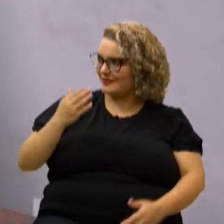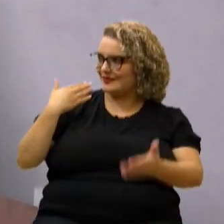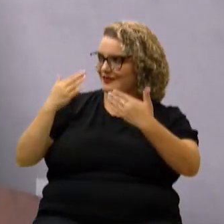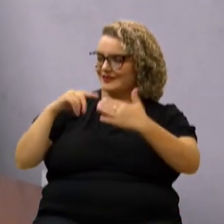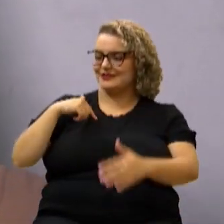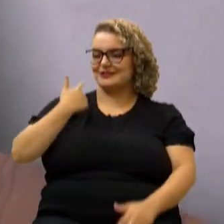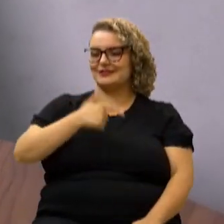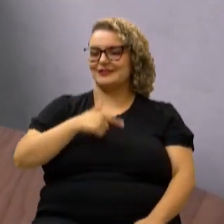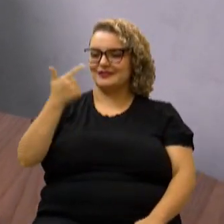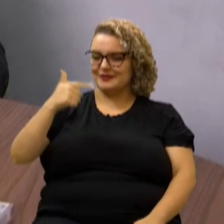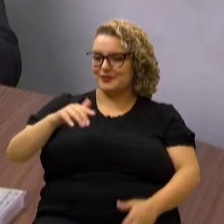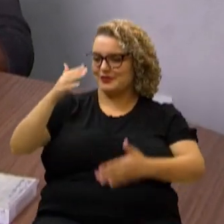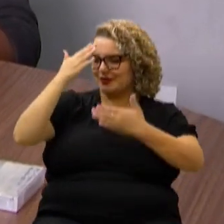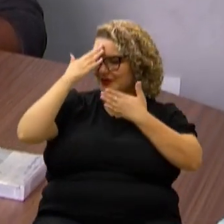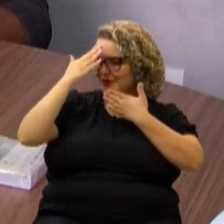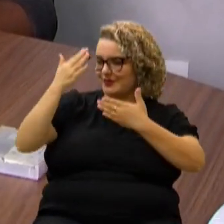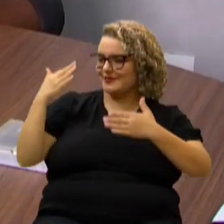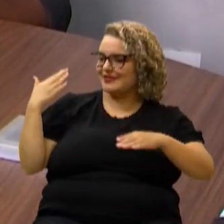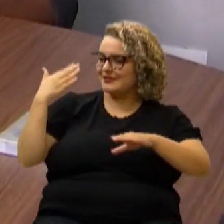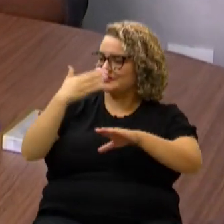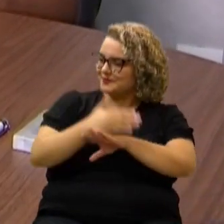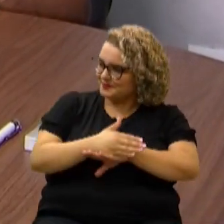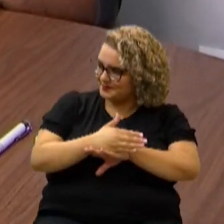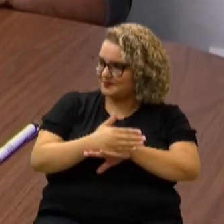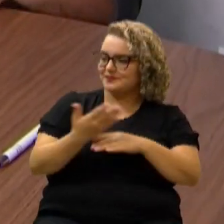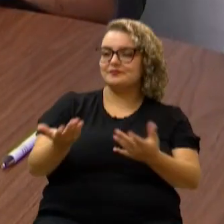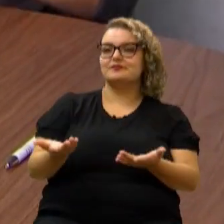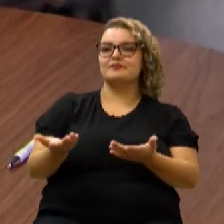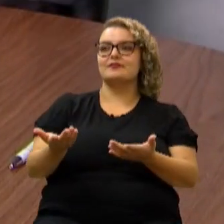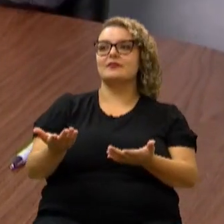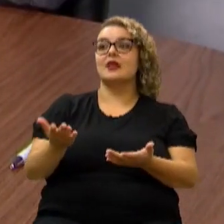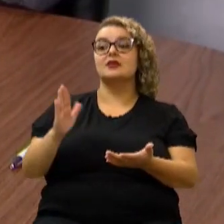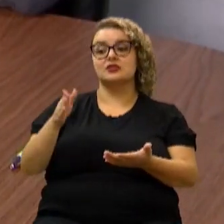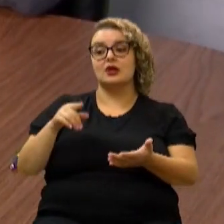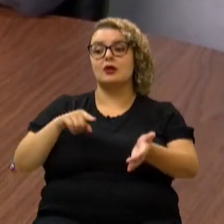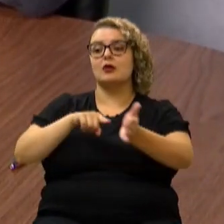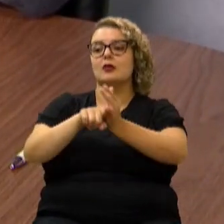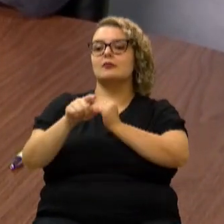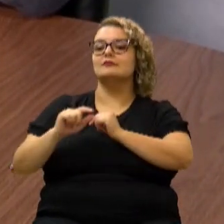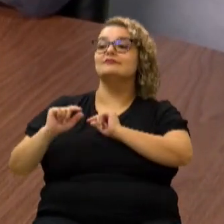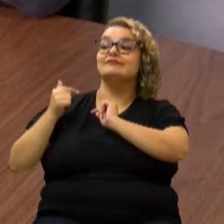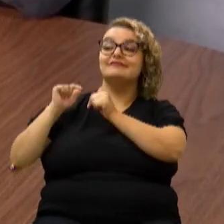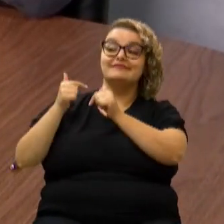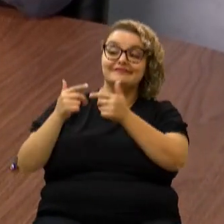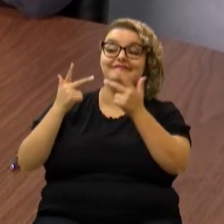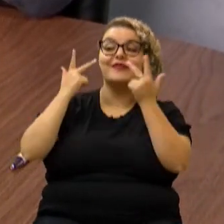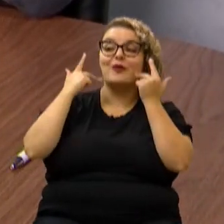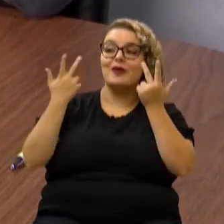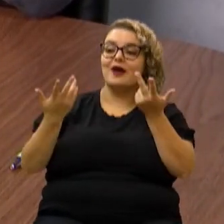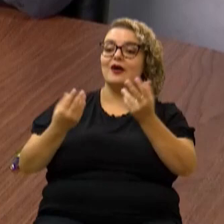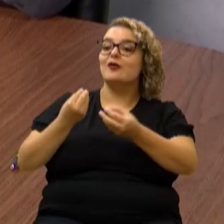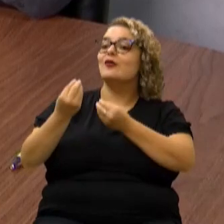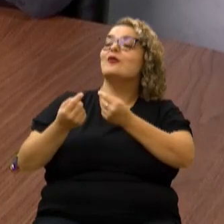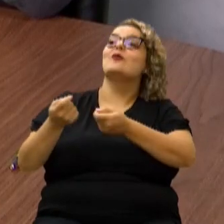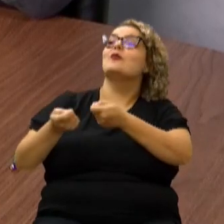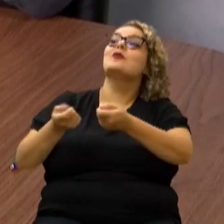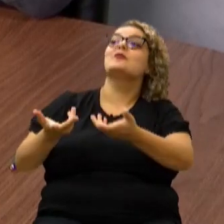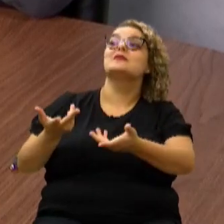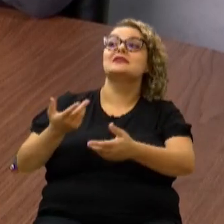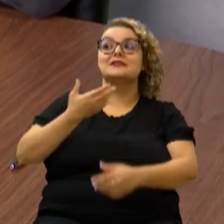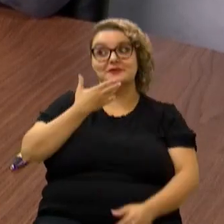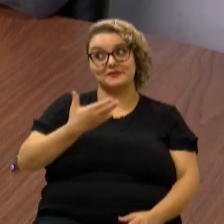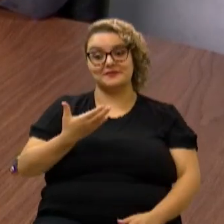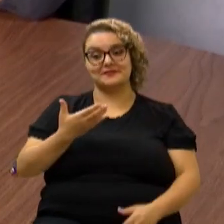João está aqui para falar com a gente novamente. João, obrigado pela sua participação. Já com uma pergunta bem clássica, né?